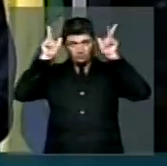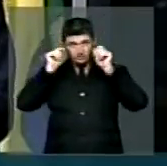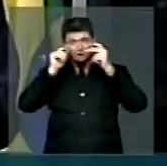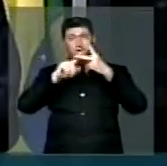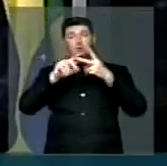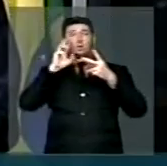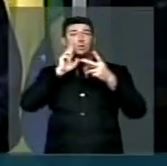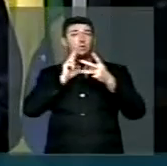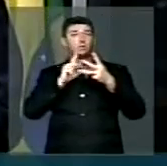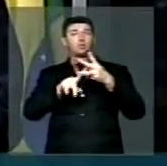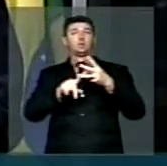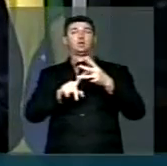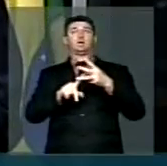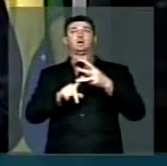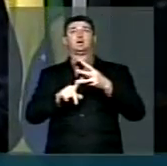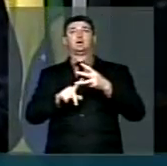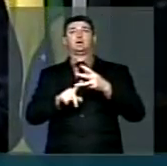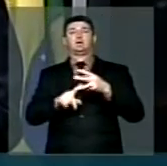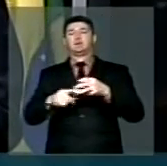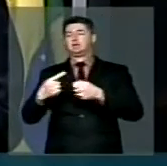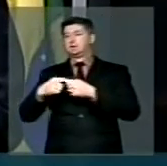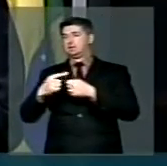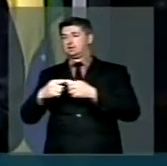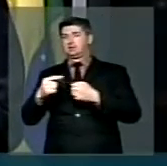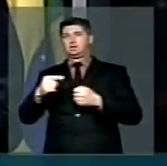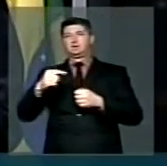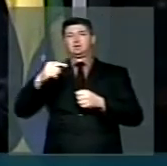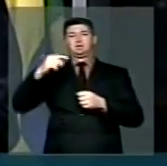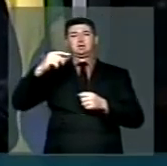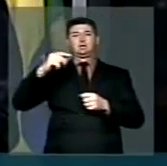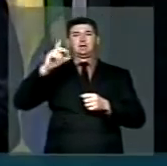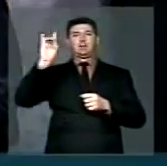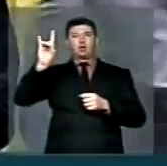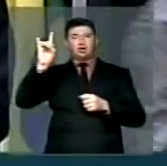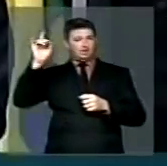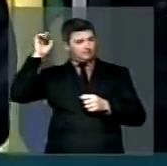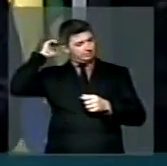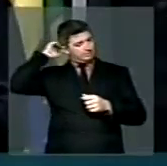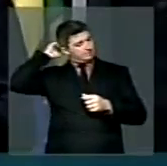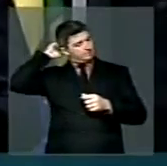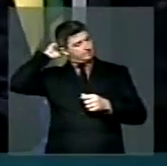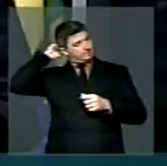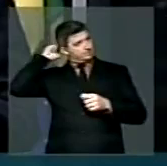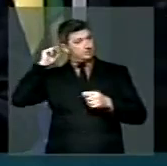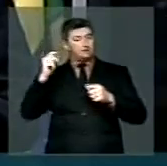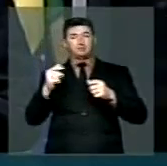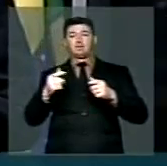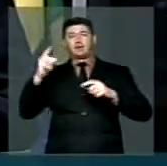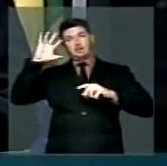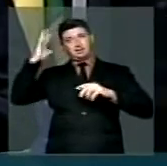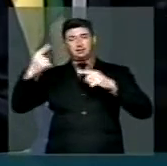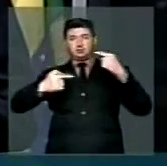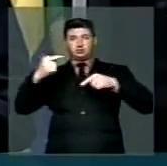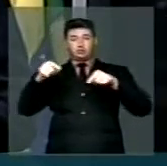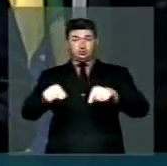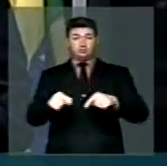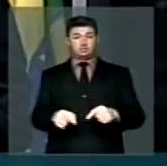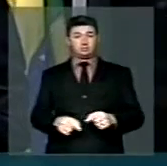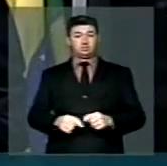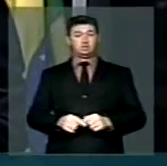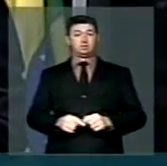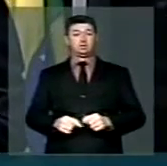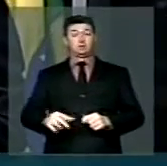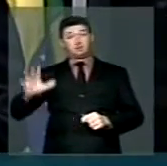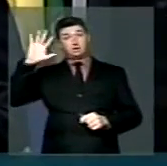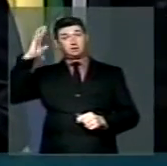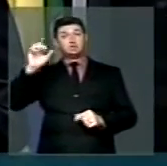Rondônia, do governador da província do Beni, na Bolívia, para tratar dessas questões. E chegou-se